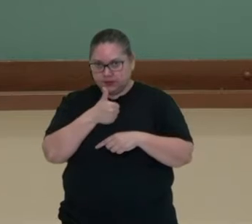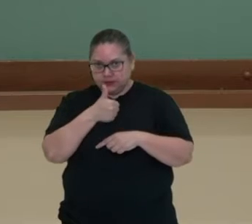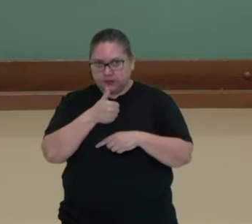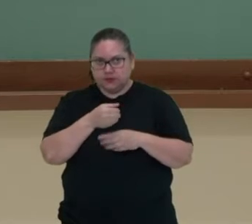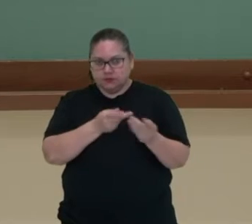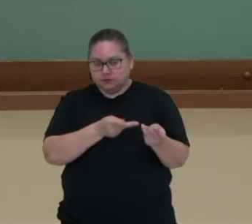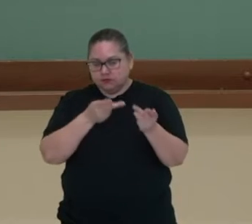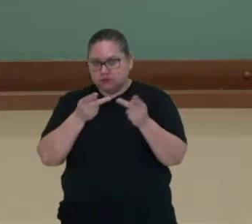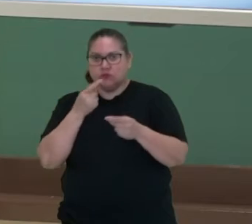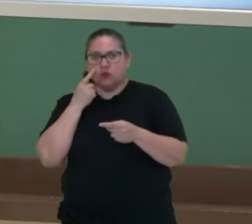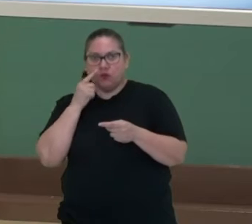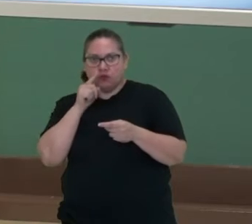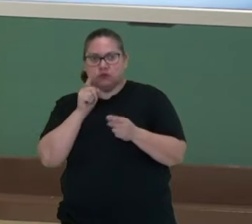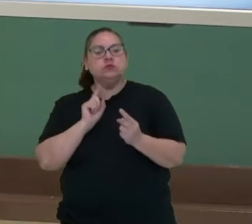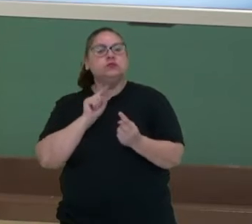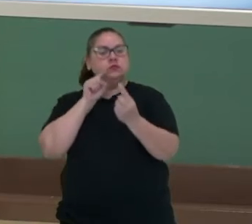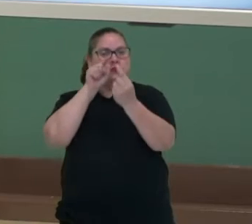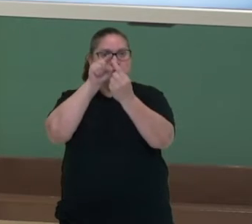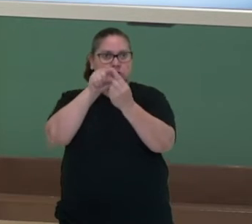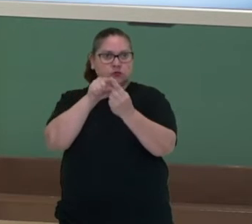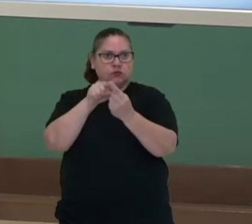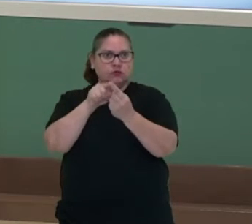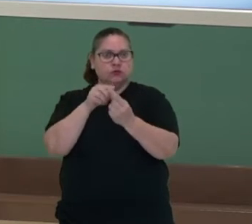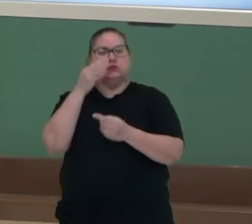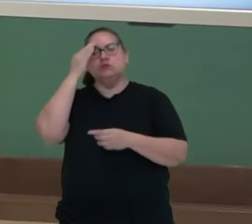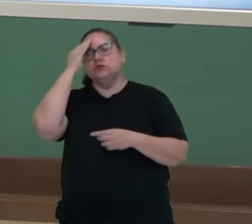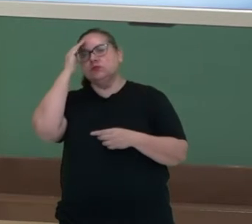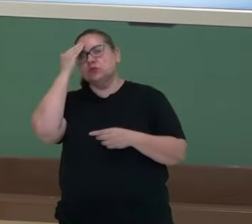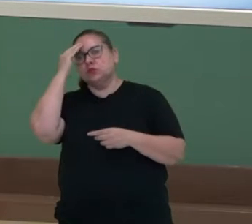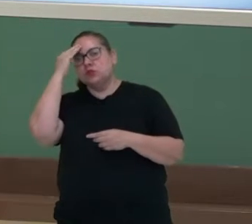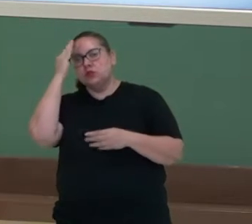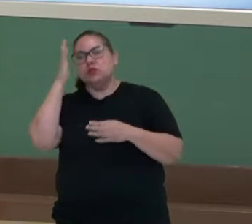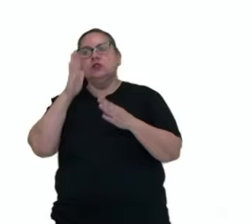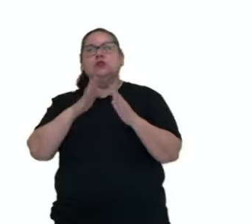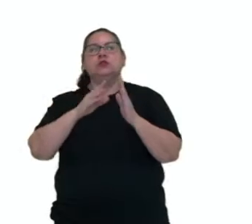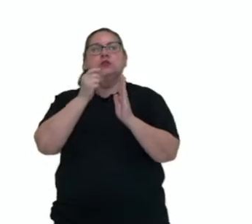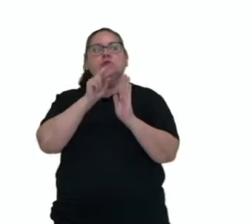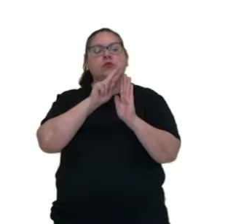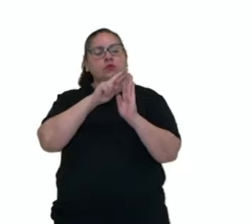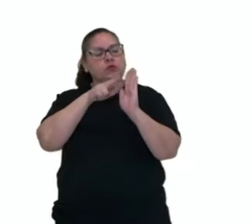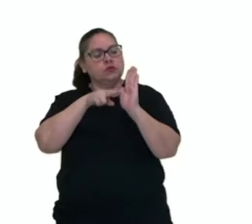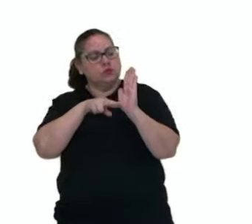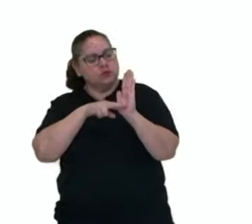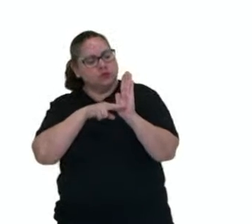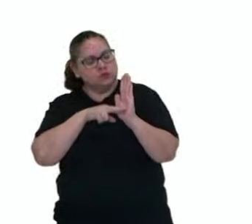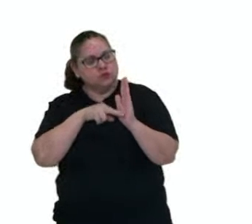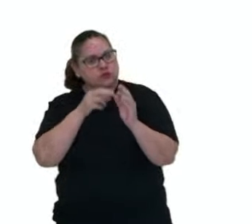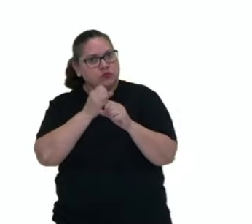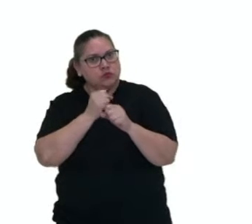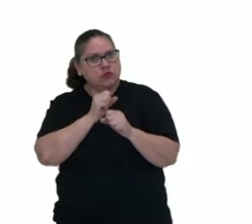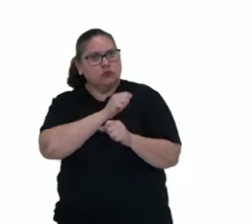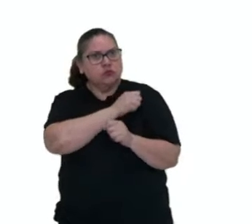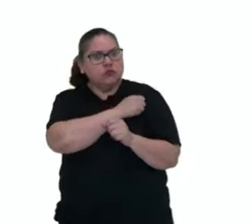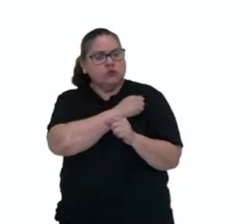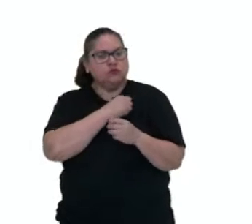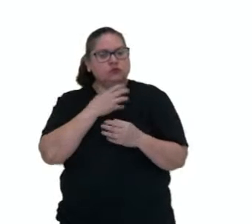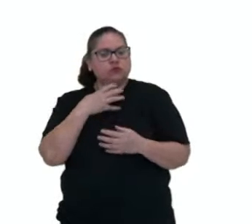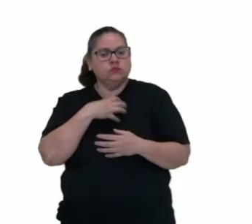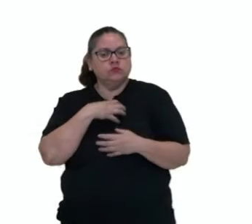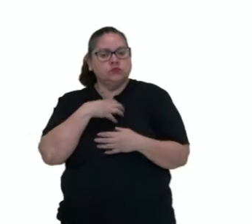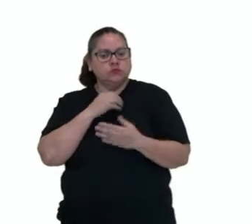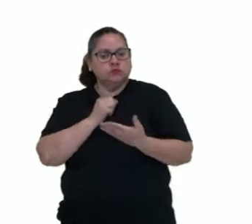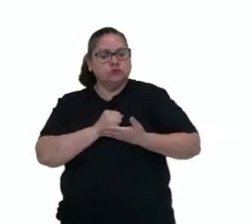Convido você a ver aqui o objetivo, compreender, né, o regulamento geral de aluno e o modo, né,